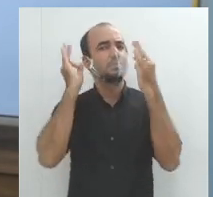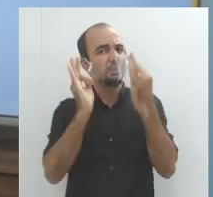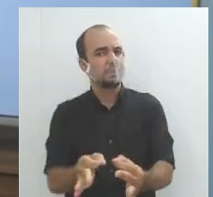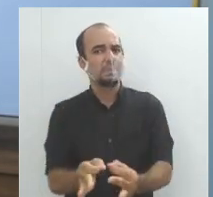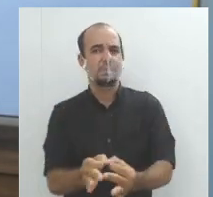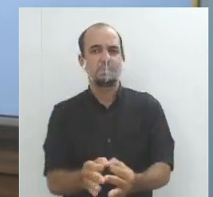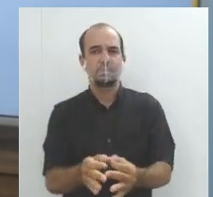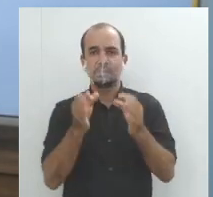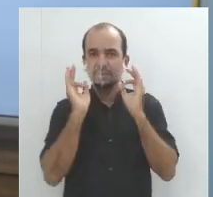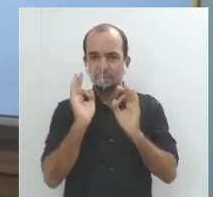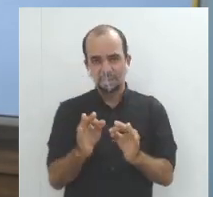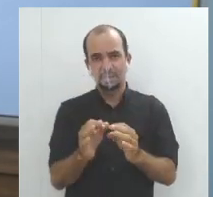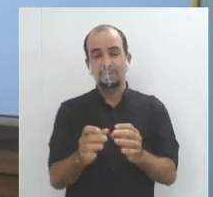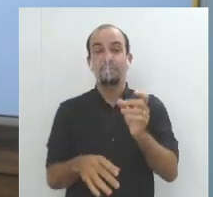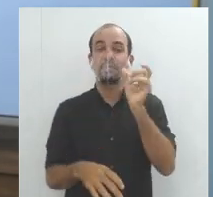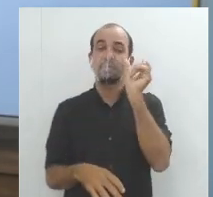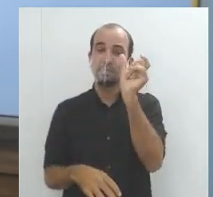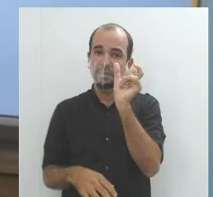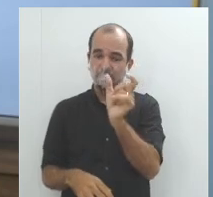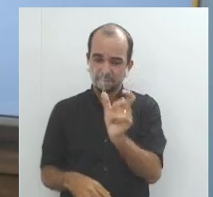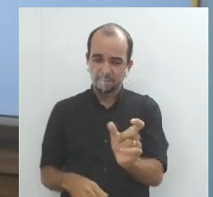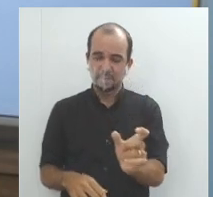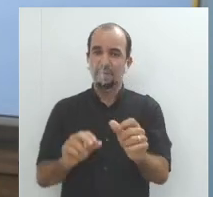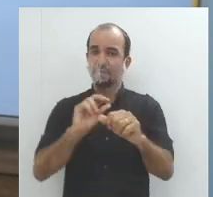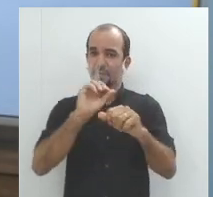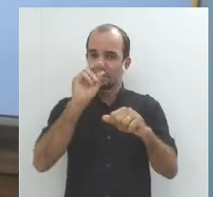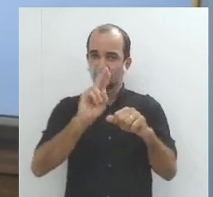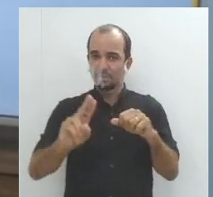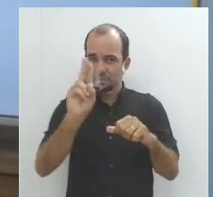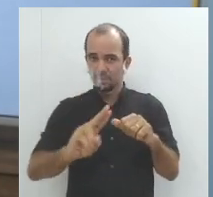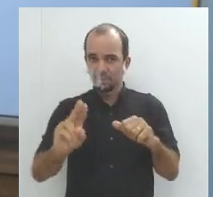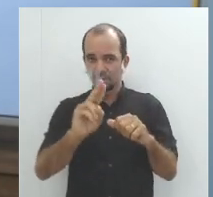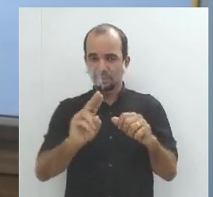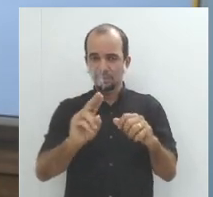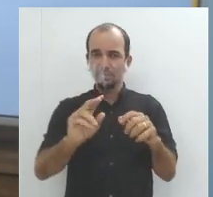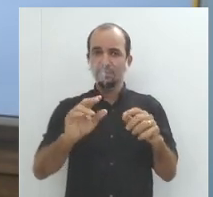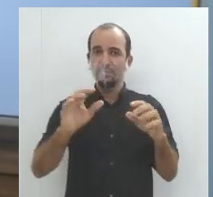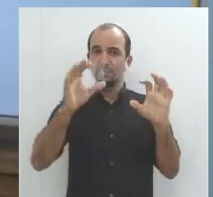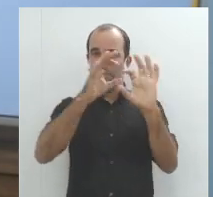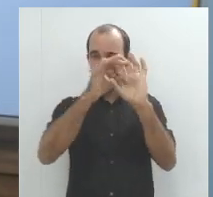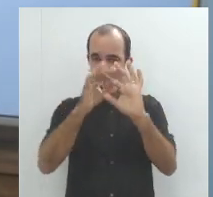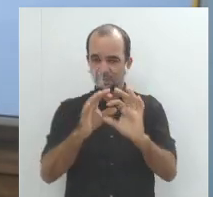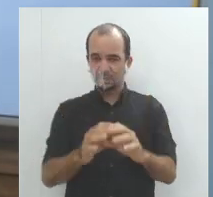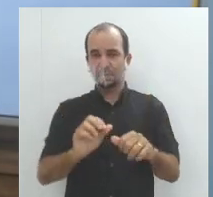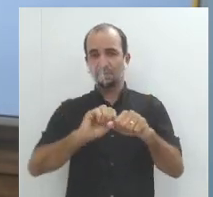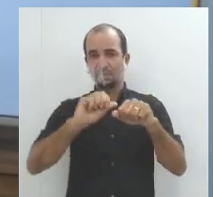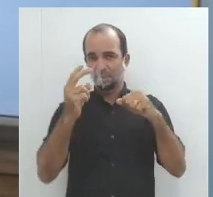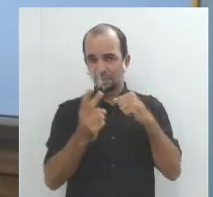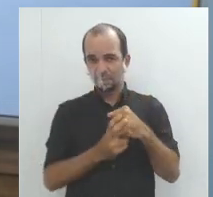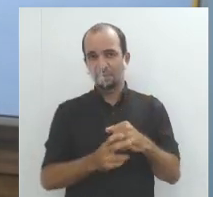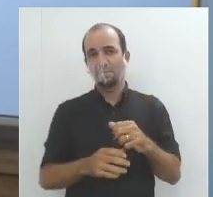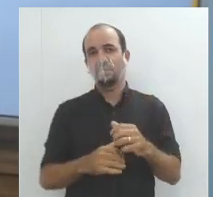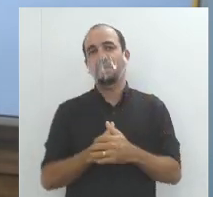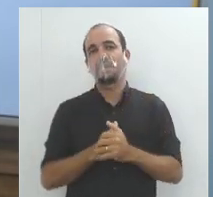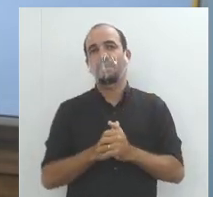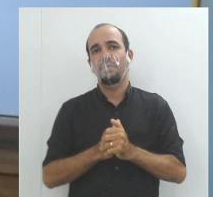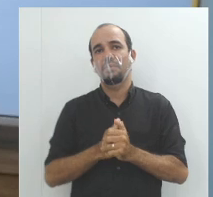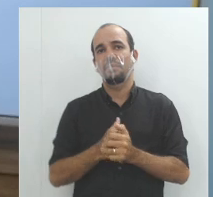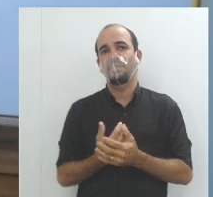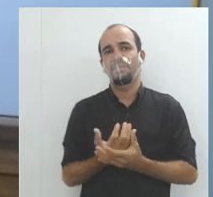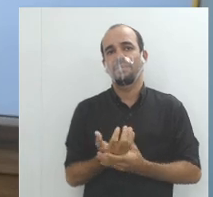estou afirmando tudo o que vai acontecer, tudo que é apontado na frase. Percebeu? Isso é